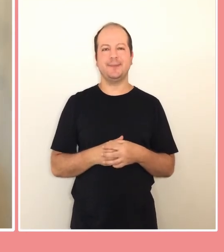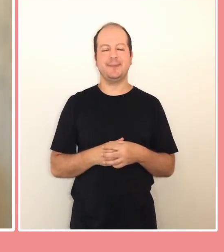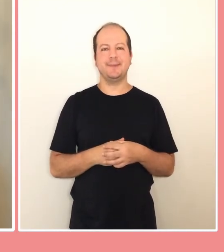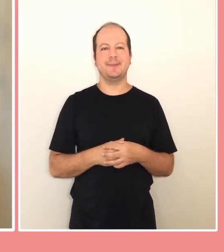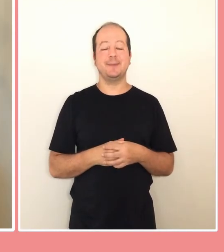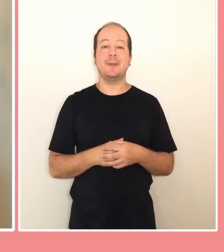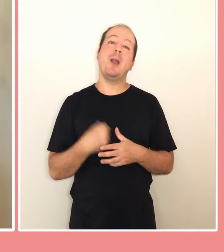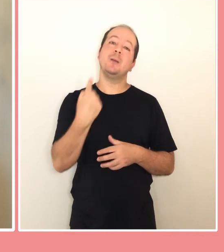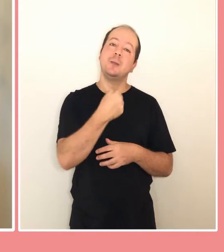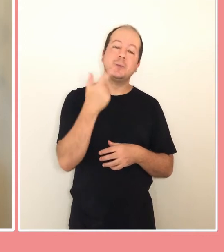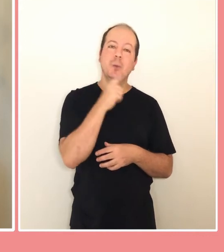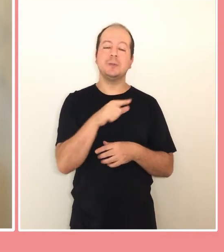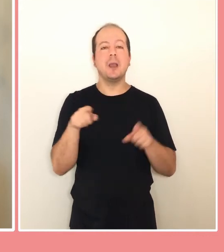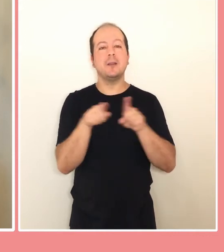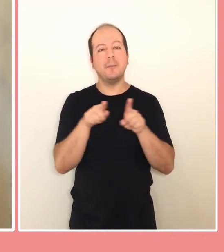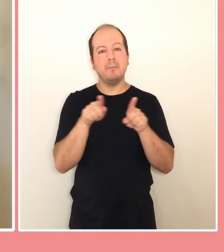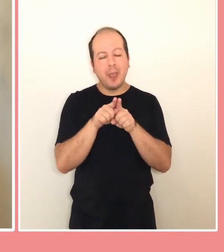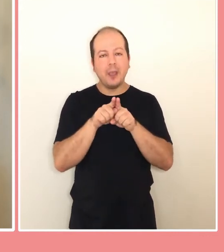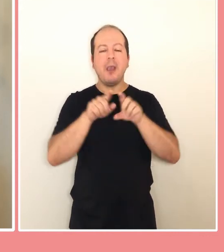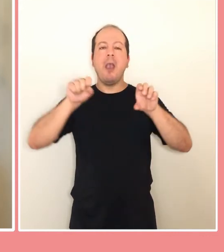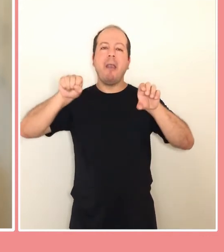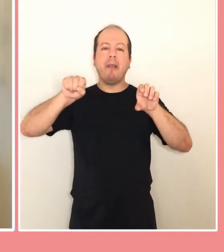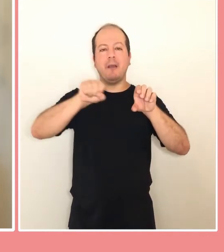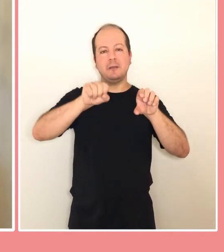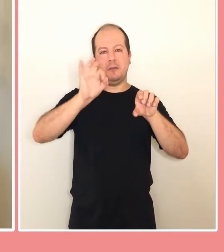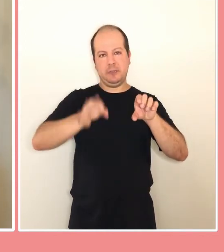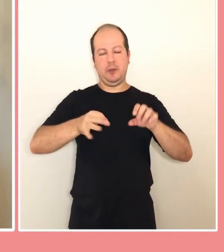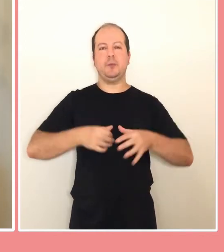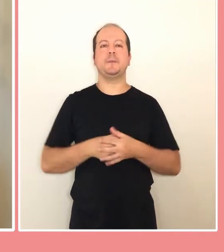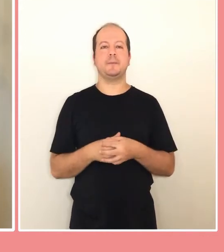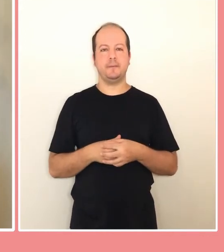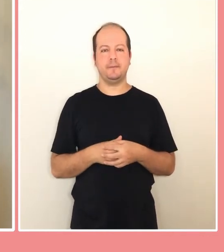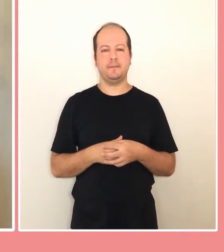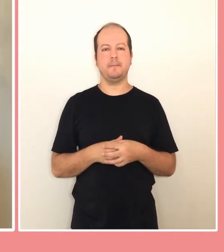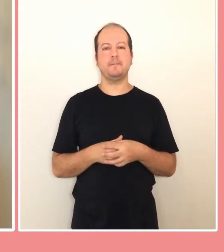gente consegue também o conduíte encaixar aqui no cano, né?